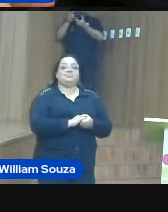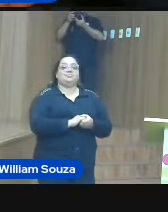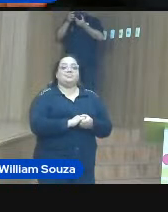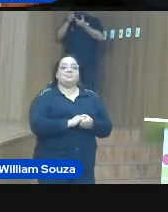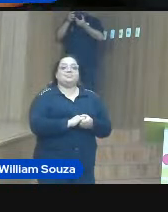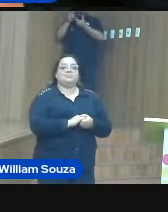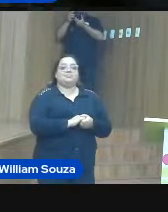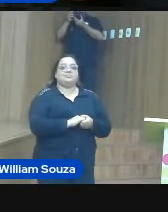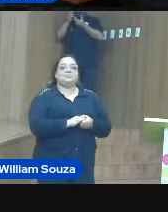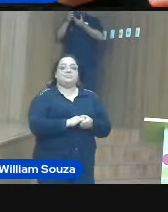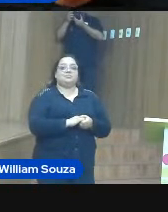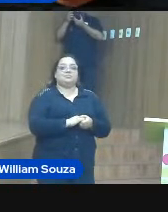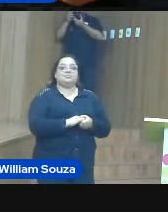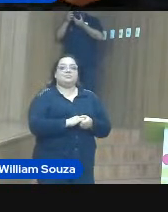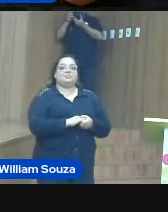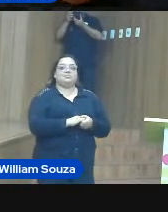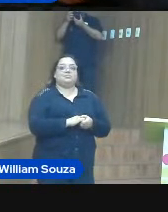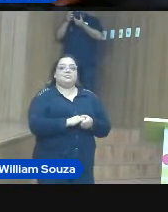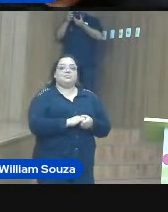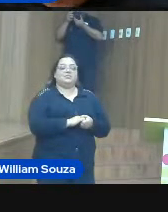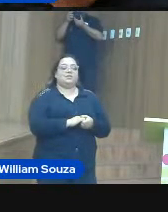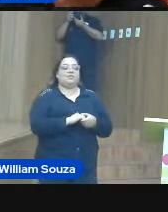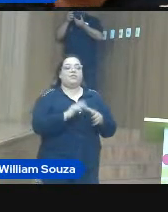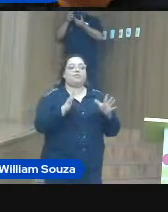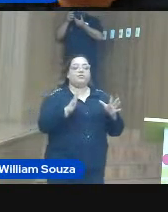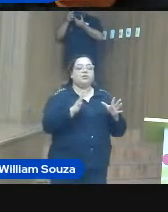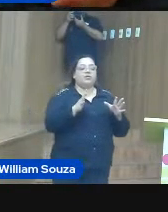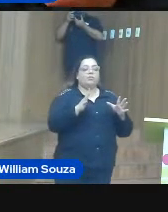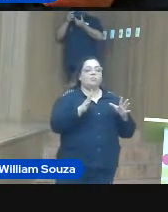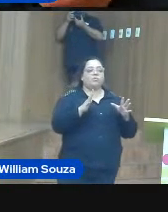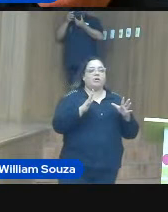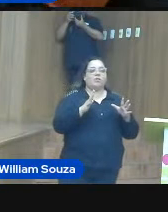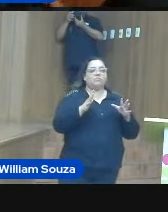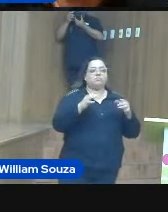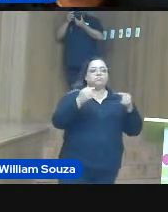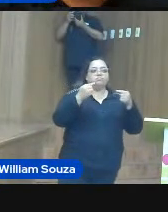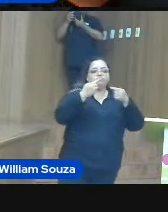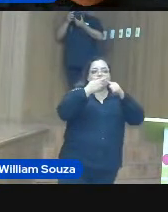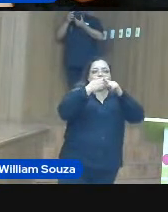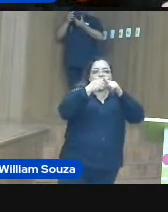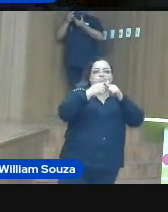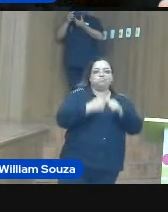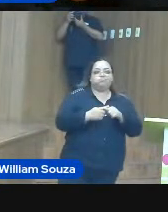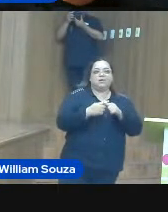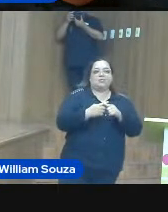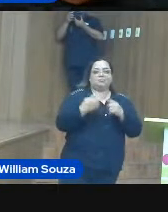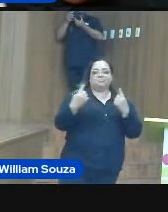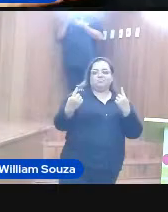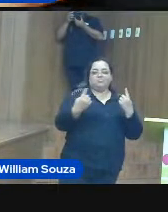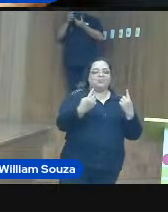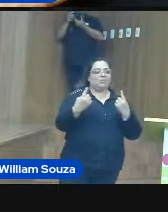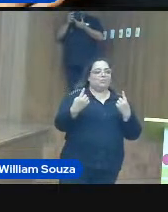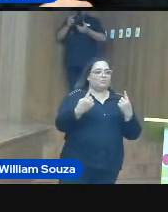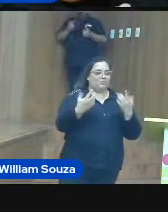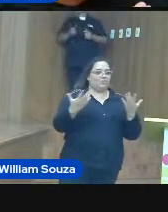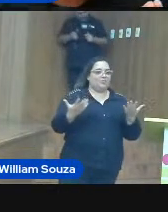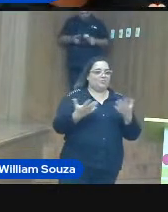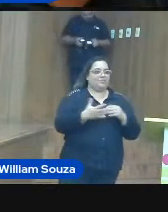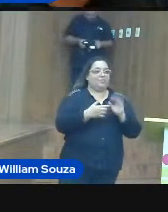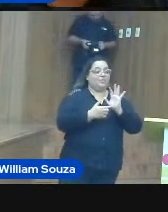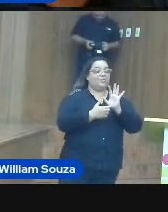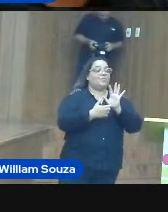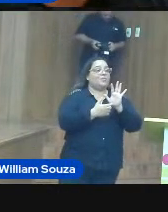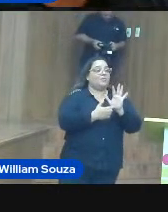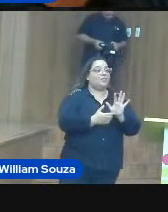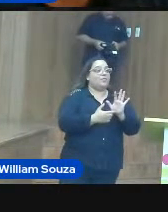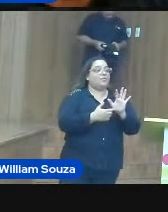uma, eu não vou dizer uma briga, mas assim, uma certa disputa entre os dois. E isso mostra bem como que